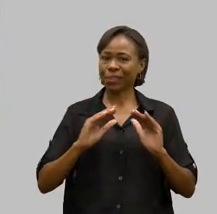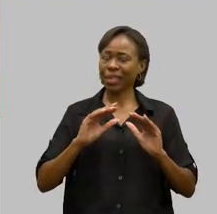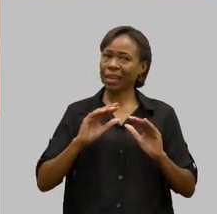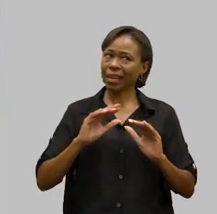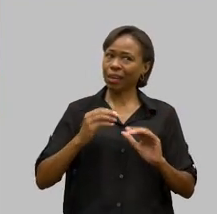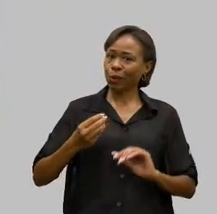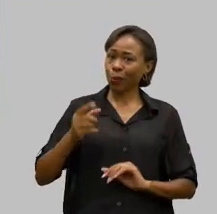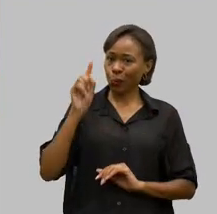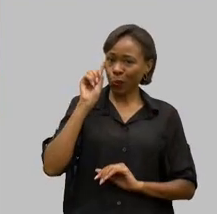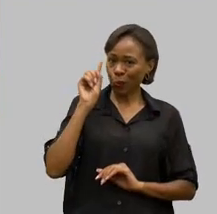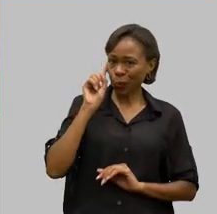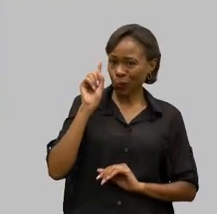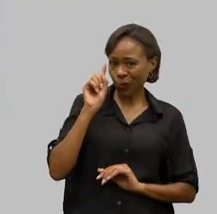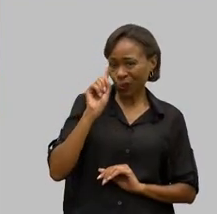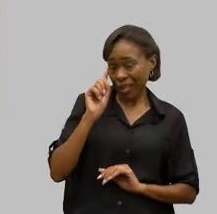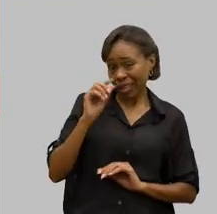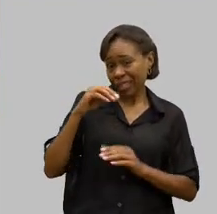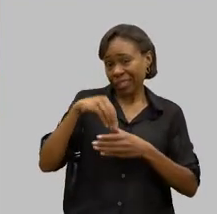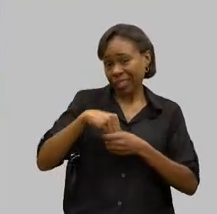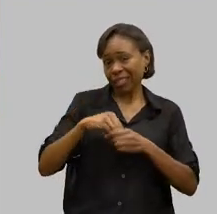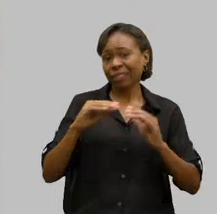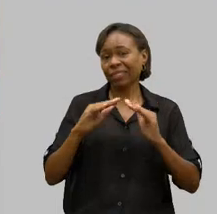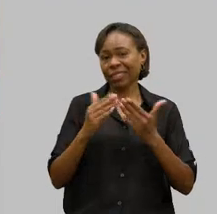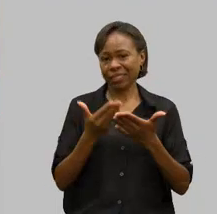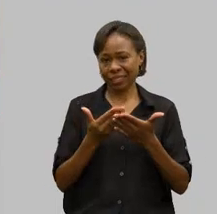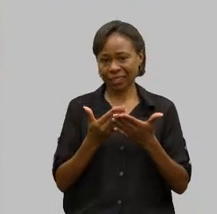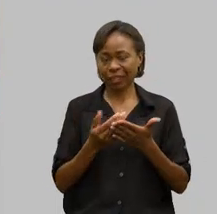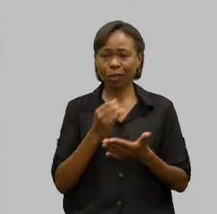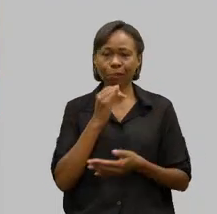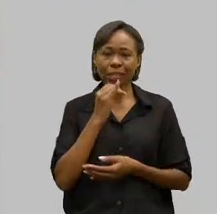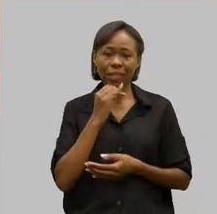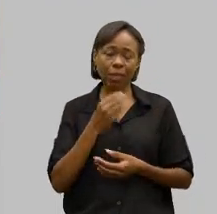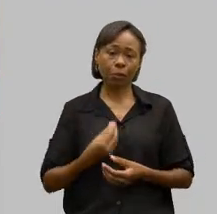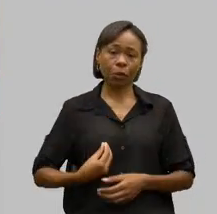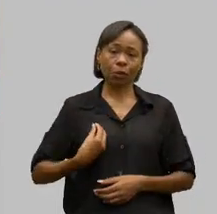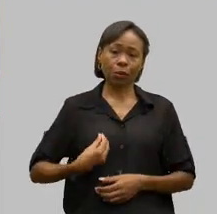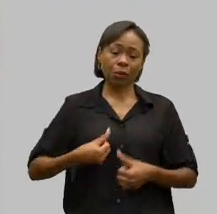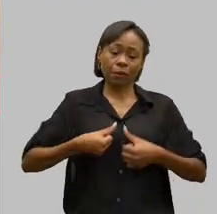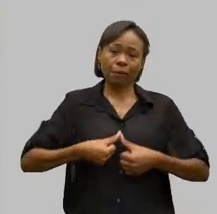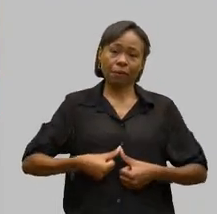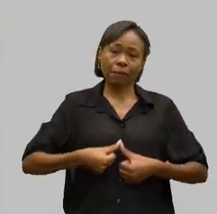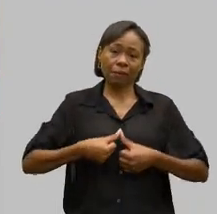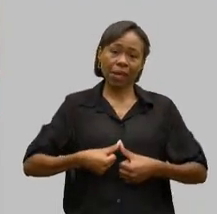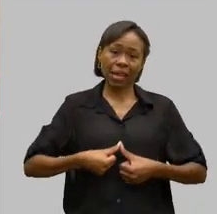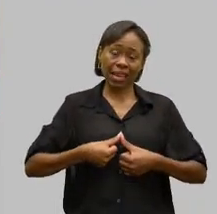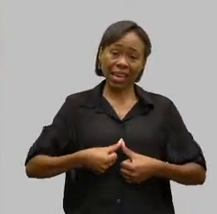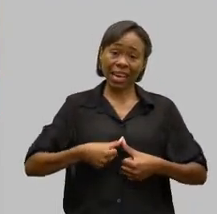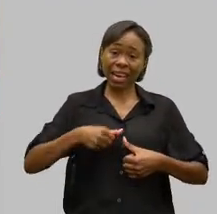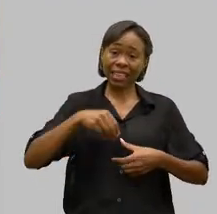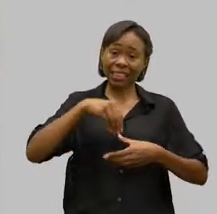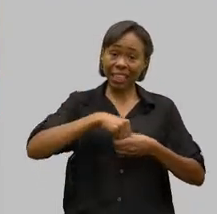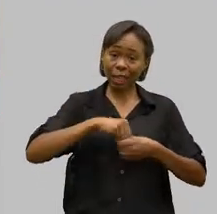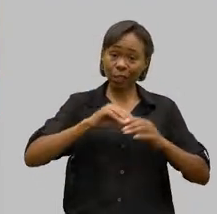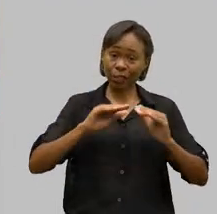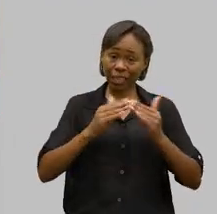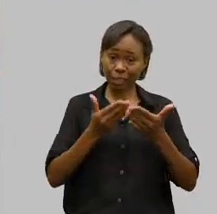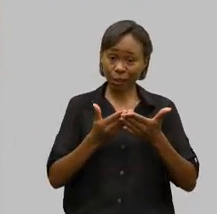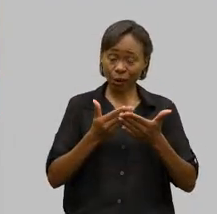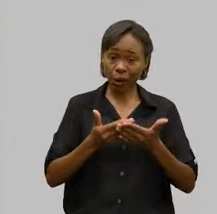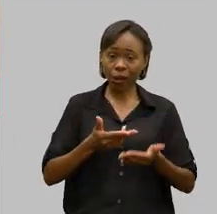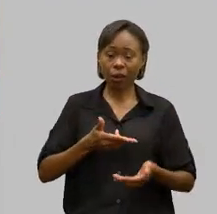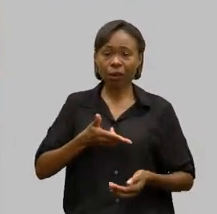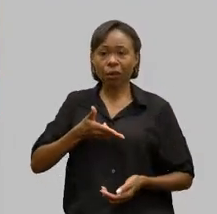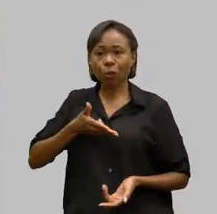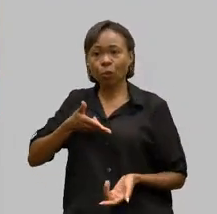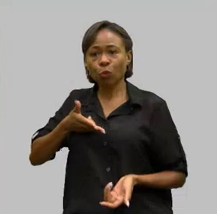exemplo, a presença, durante todo o turno de aula, de homens armados de segurança privada dentro